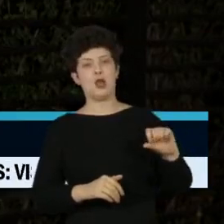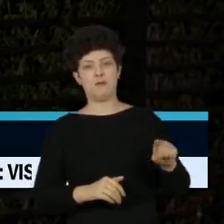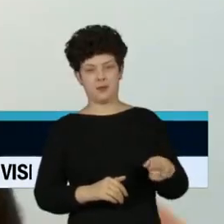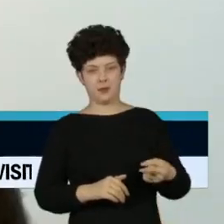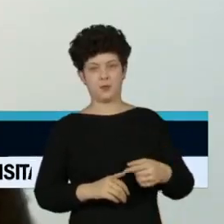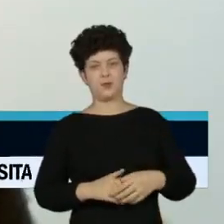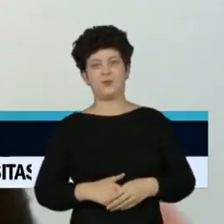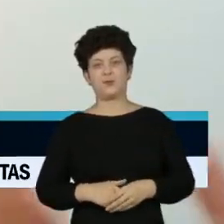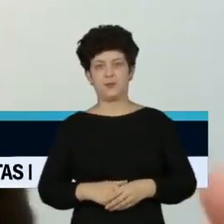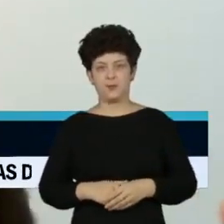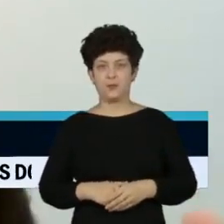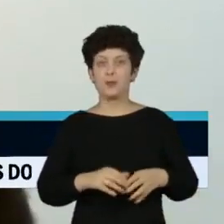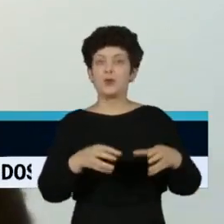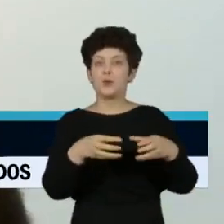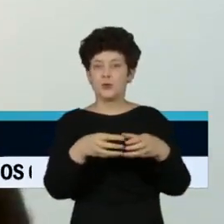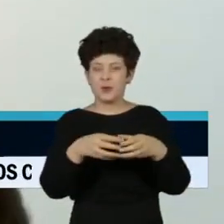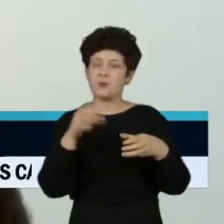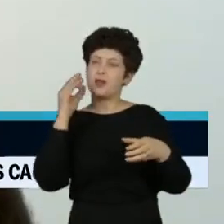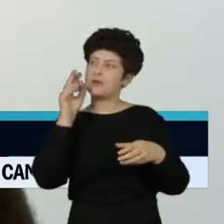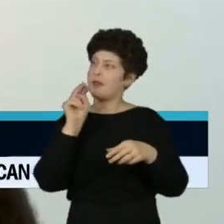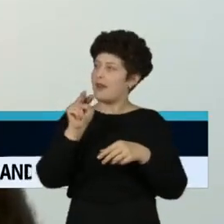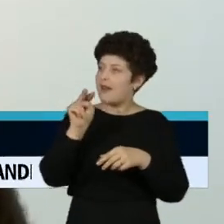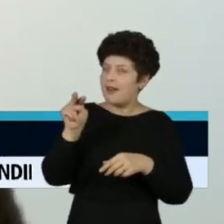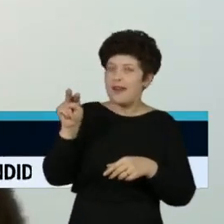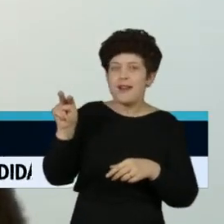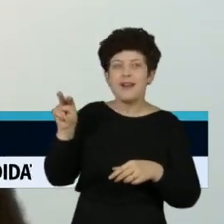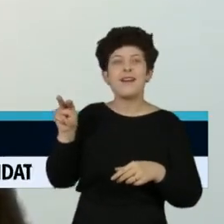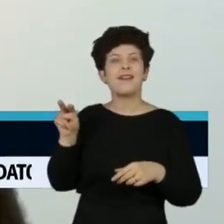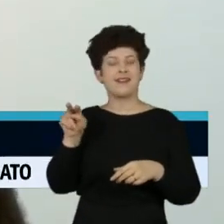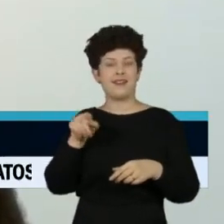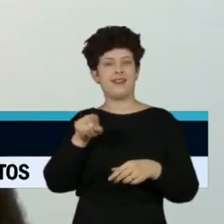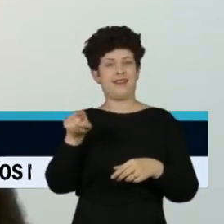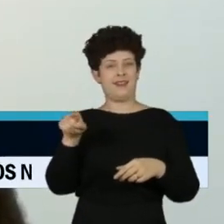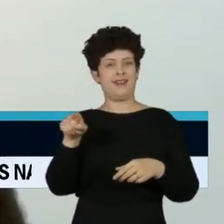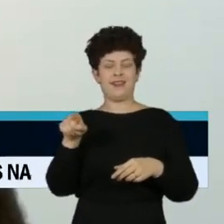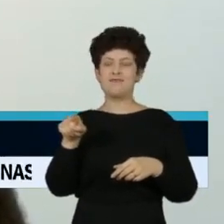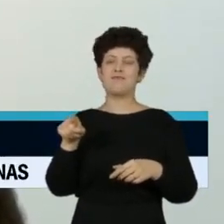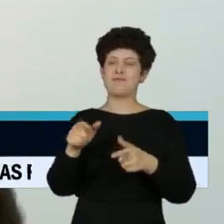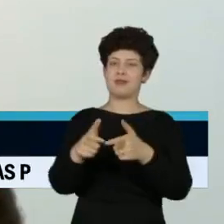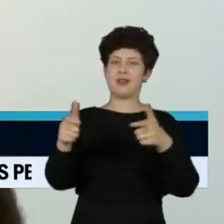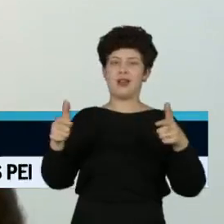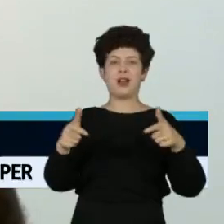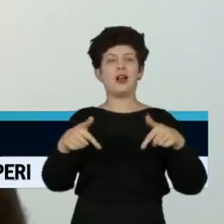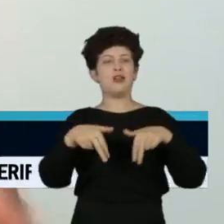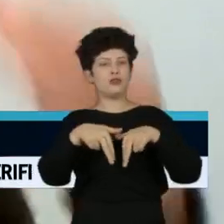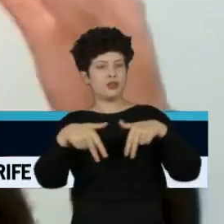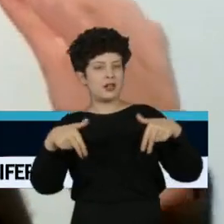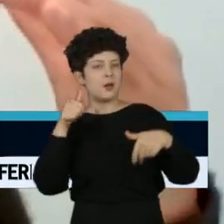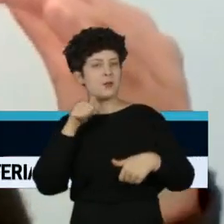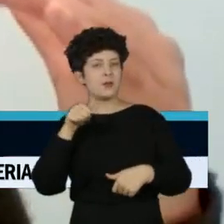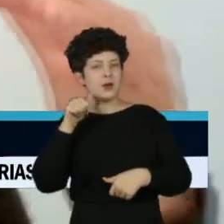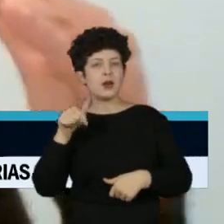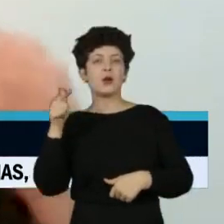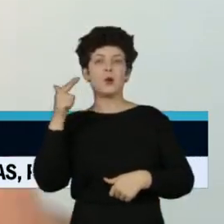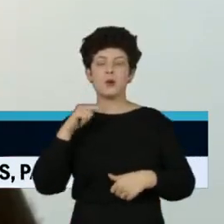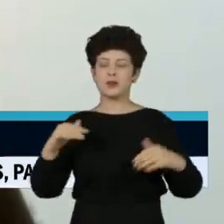9 mil. Um grupo que é mais fácil da gente ver, que é de gênero, as mulheres conseguem